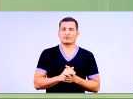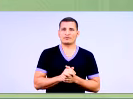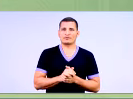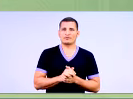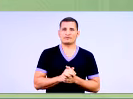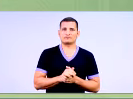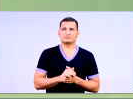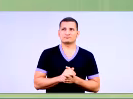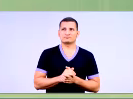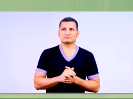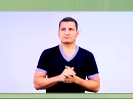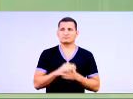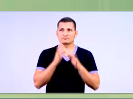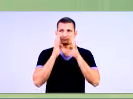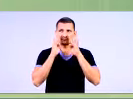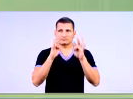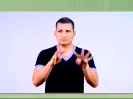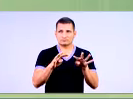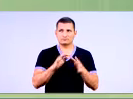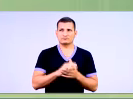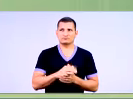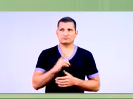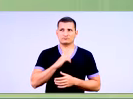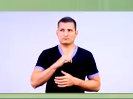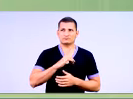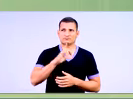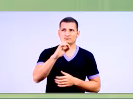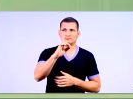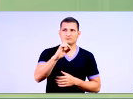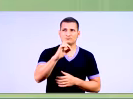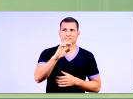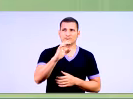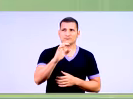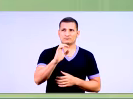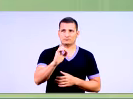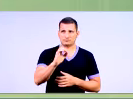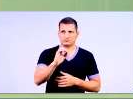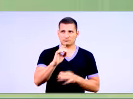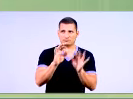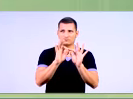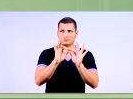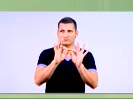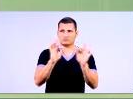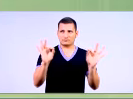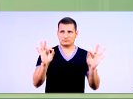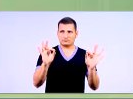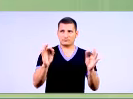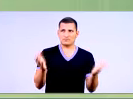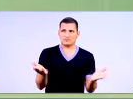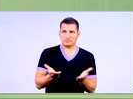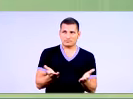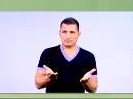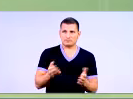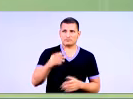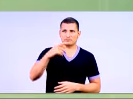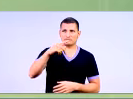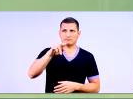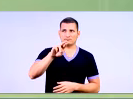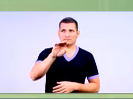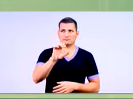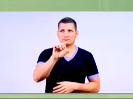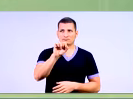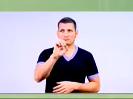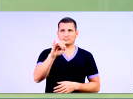eu gostaria que vocês prestassem atenção que nós temos, então, uma frase no presente. Lembram que nós estudamos